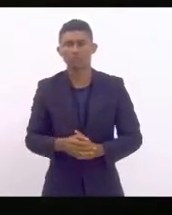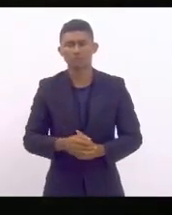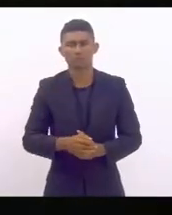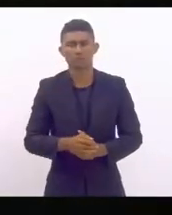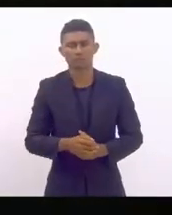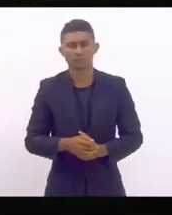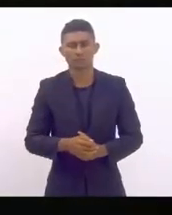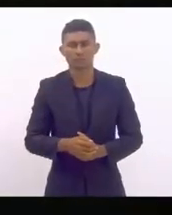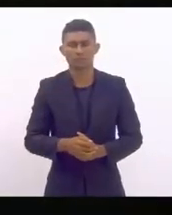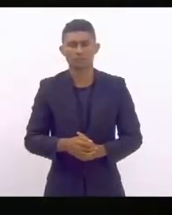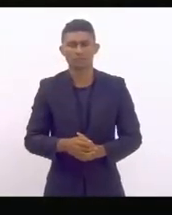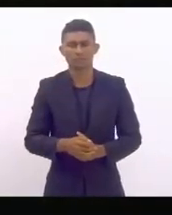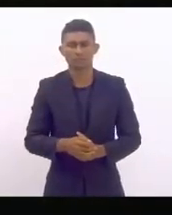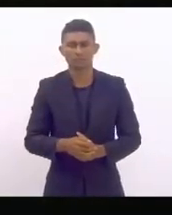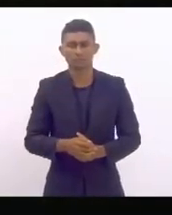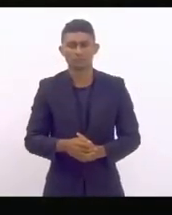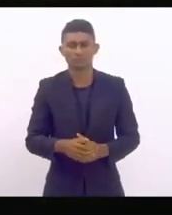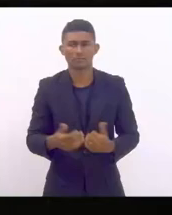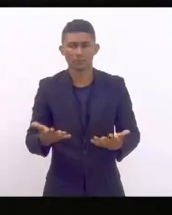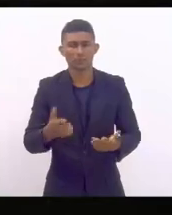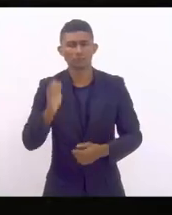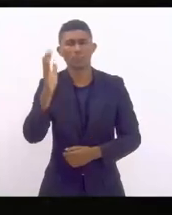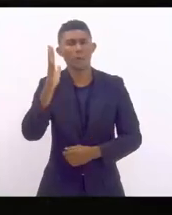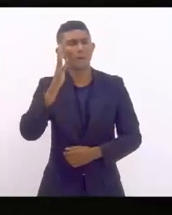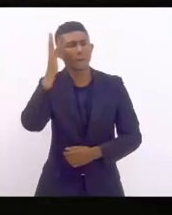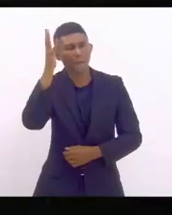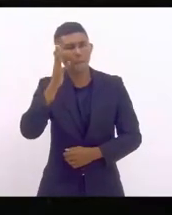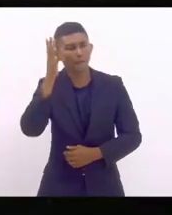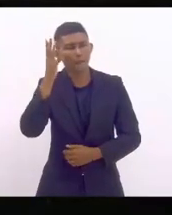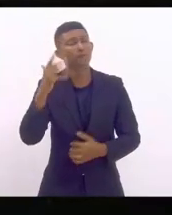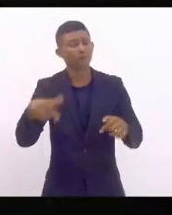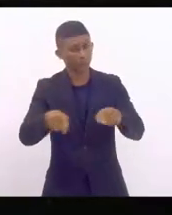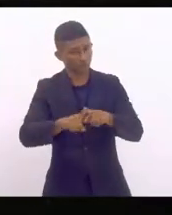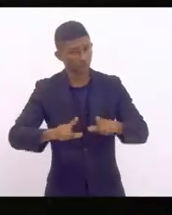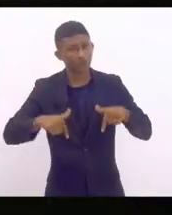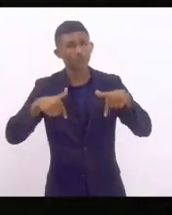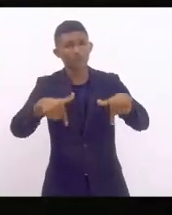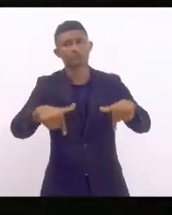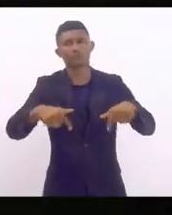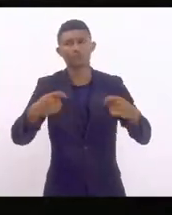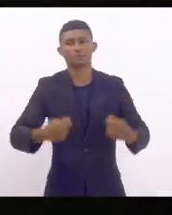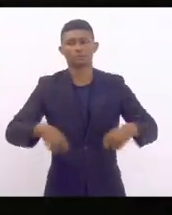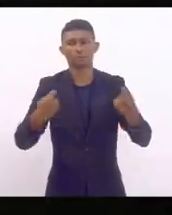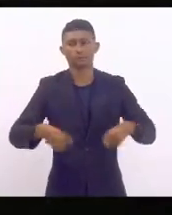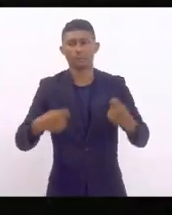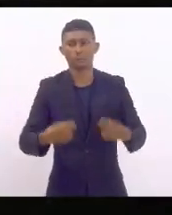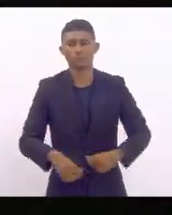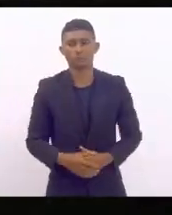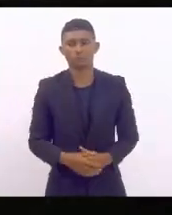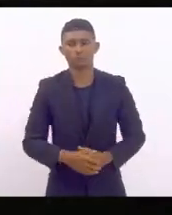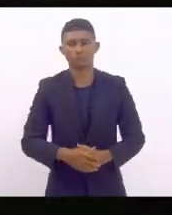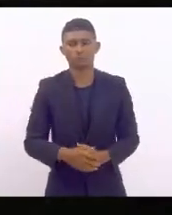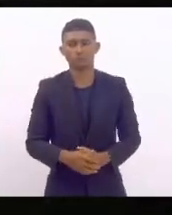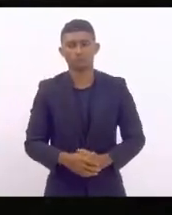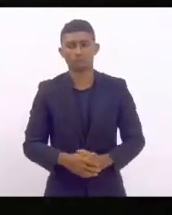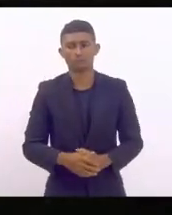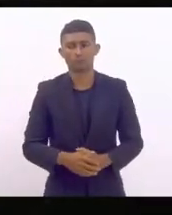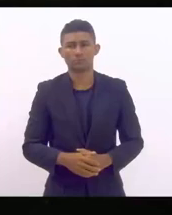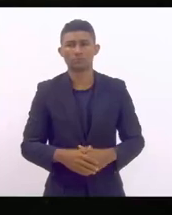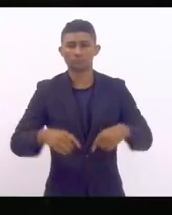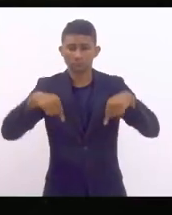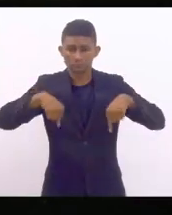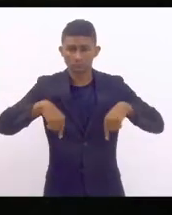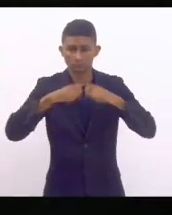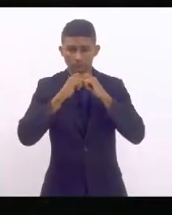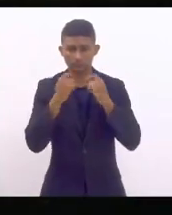não só em termos de discurso mas em termos de ação concreta é a Assembleia Legislativa